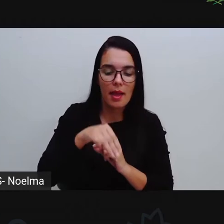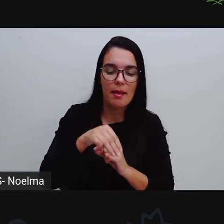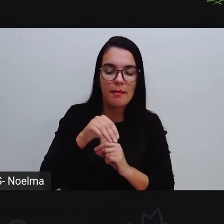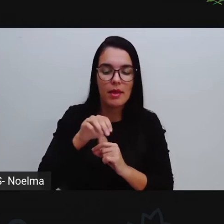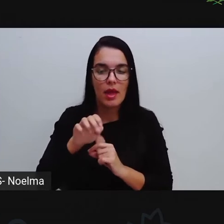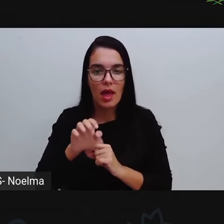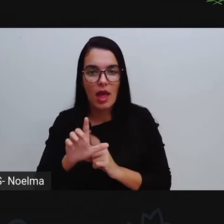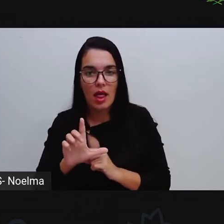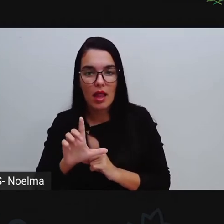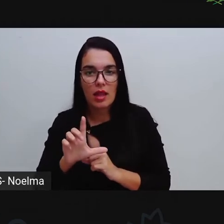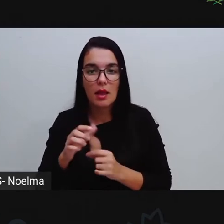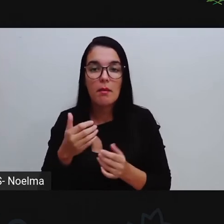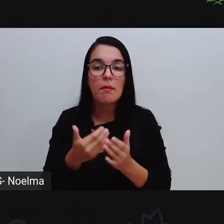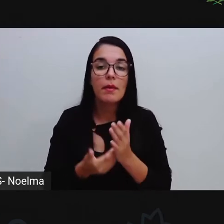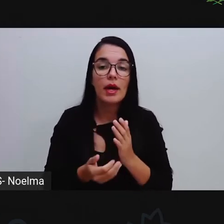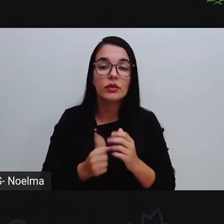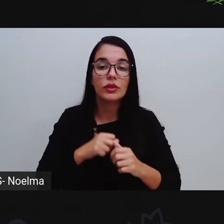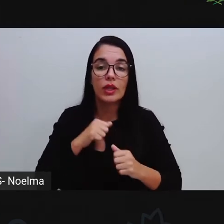gente perde aí